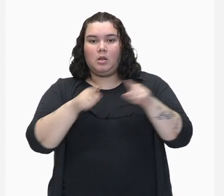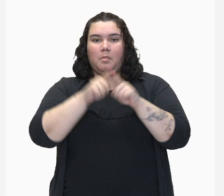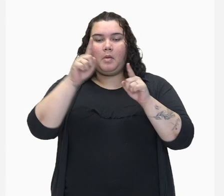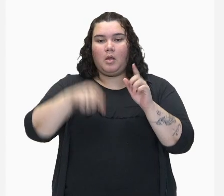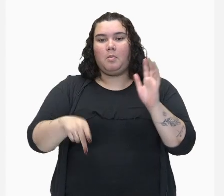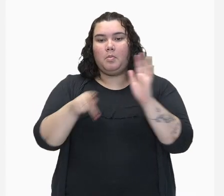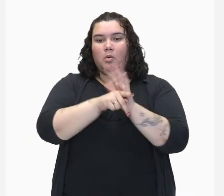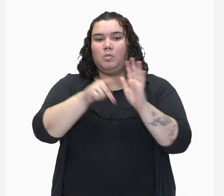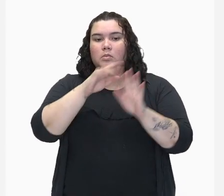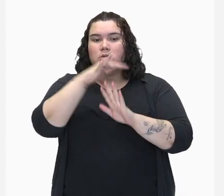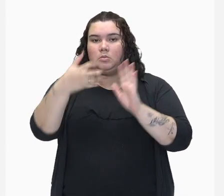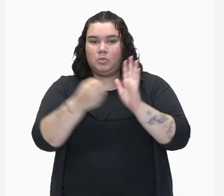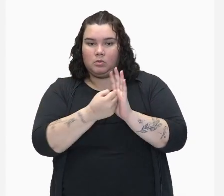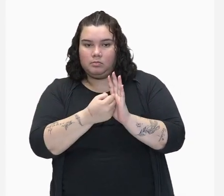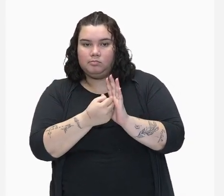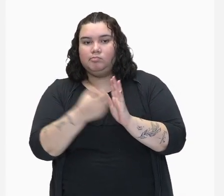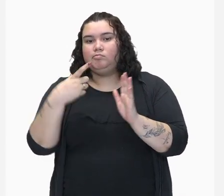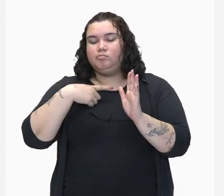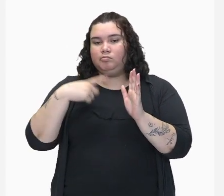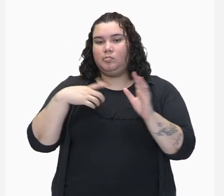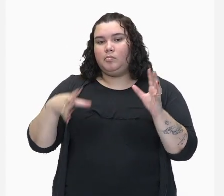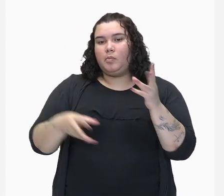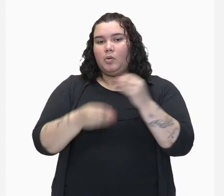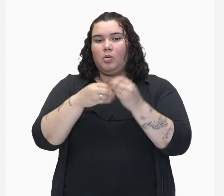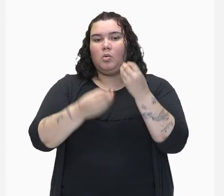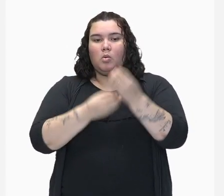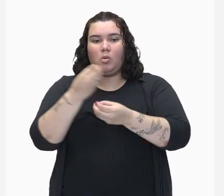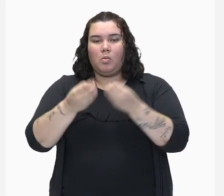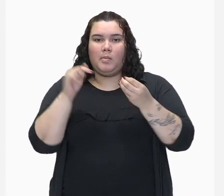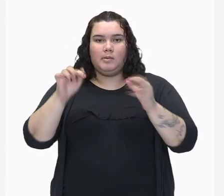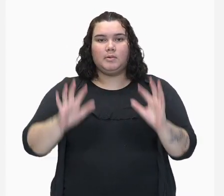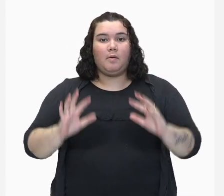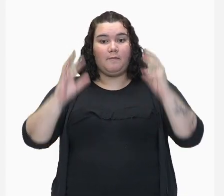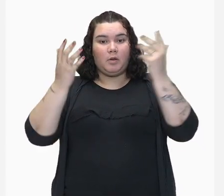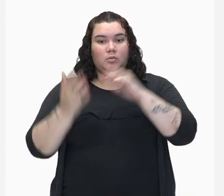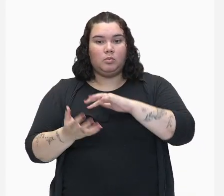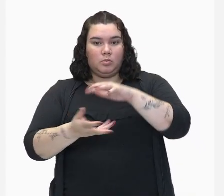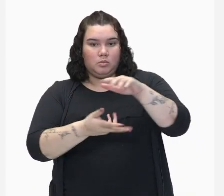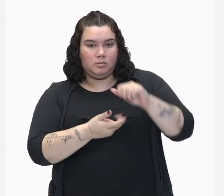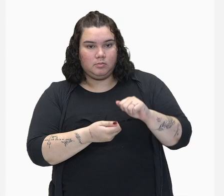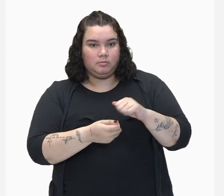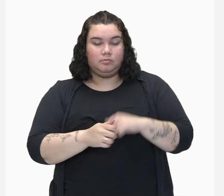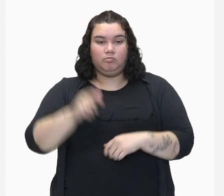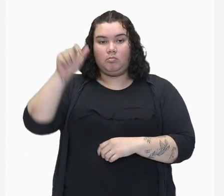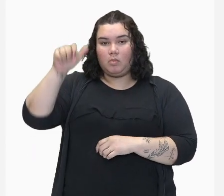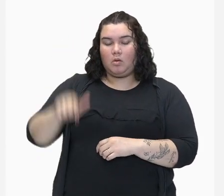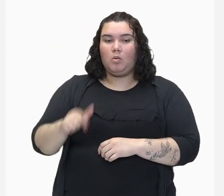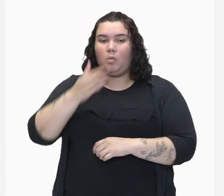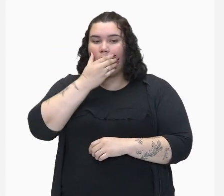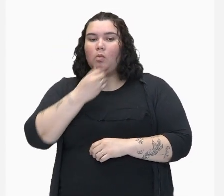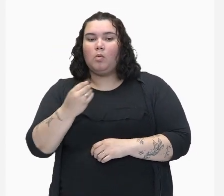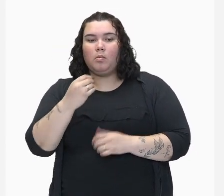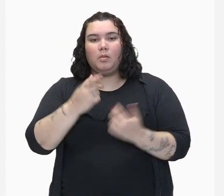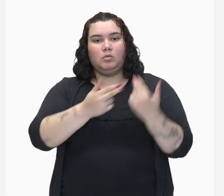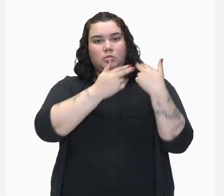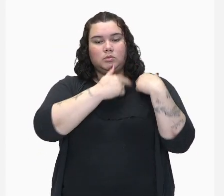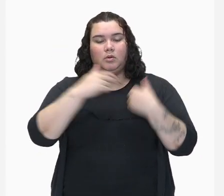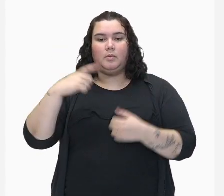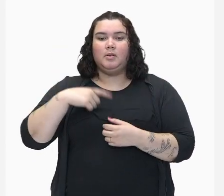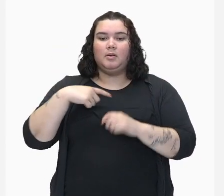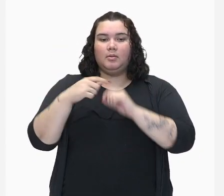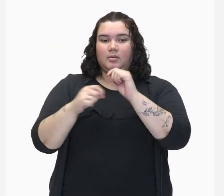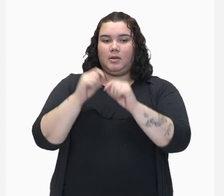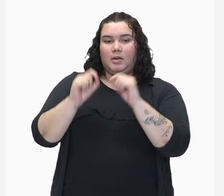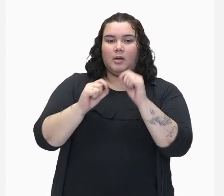que sediam eventos globais como as Olimpíadas. Para Bourdieu, o esporte é uma arena de